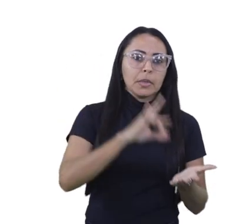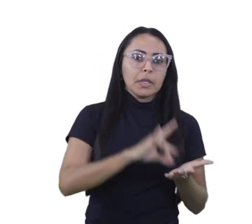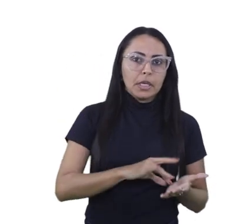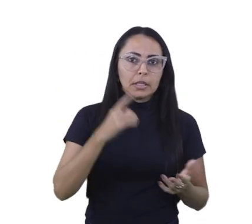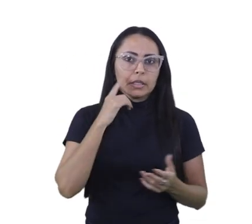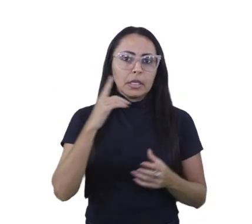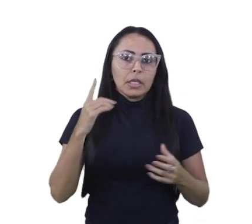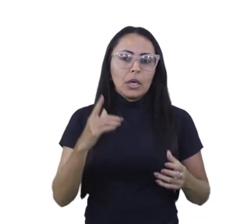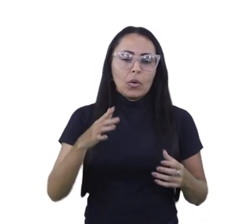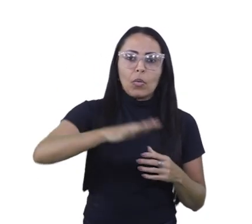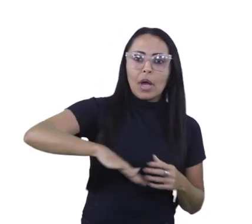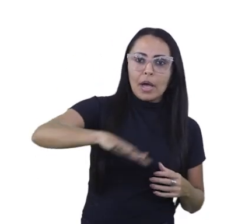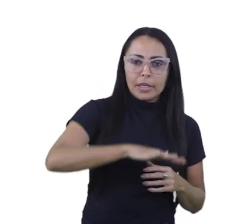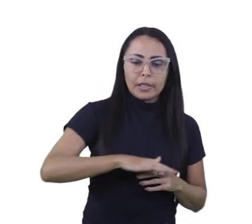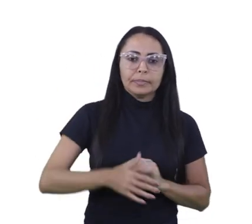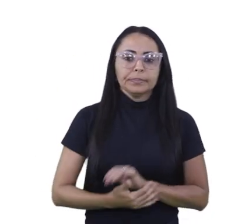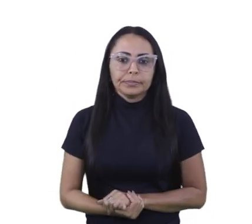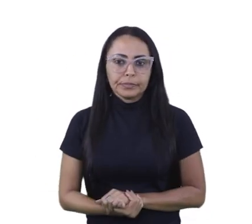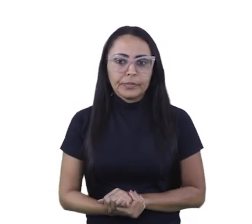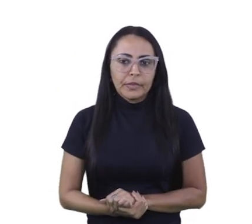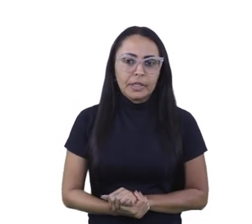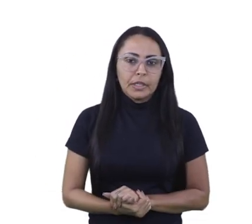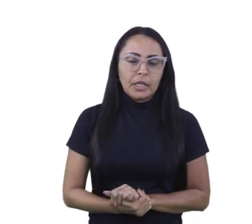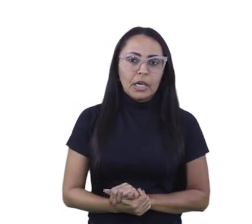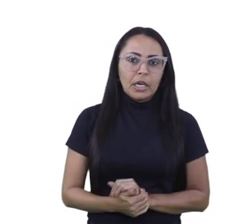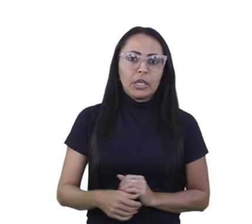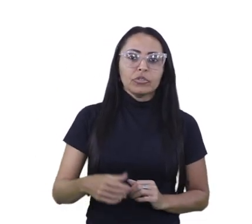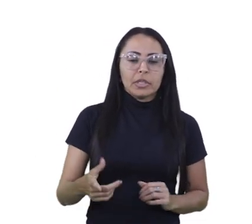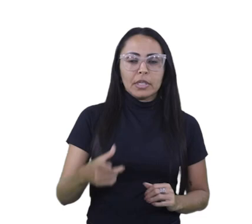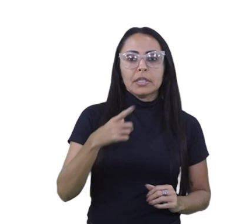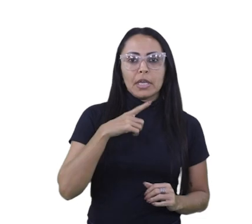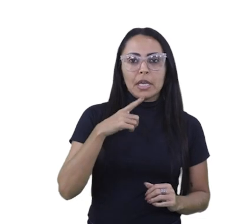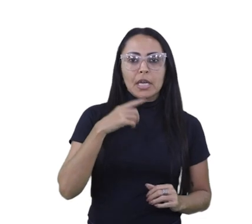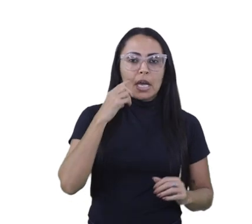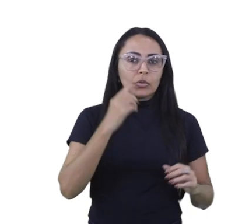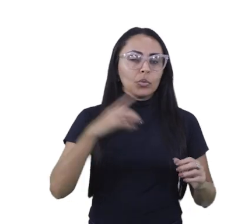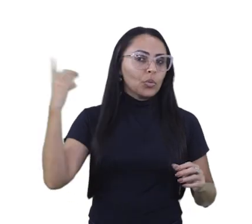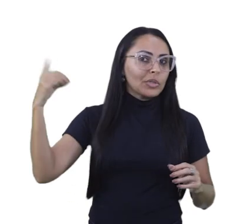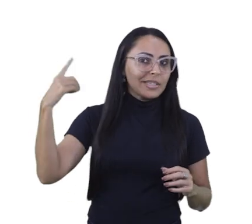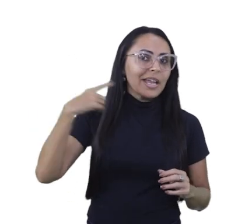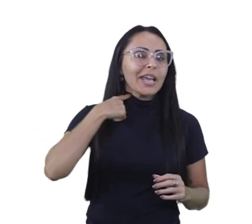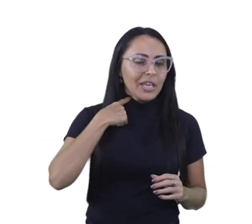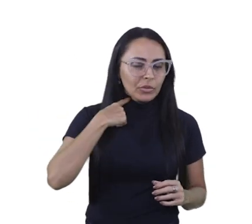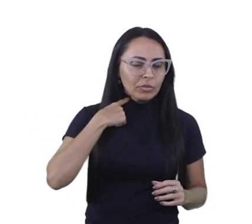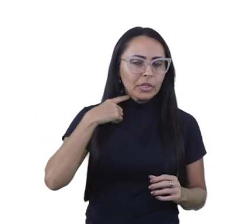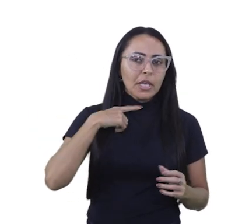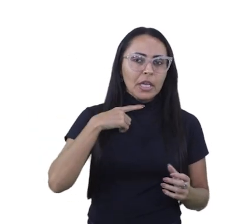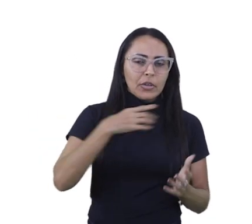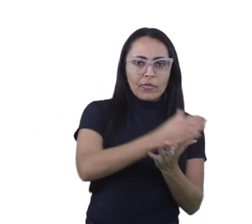seria uma grande área do conhecimento. Aí a gente tem como ilustração a área do direito, né? Dentro do direito existem